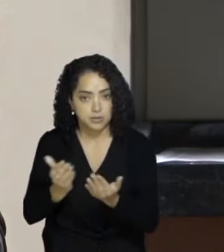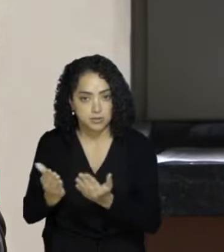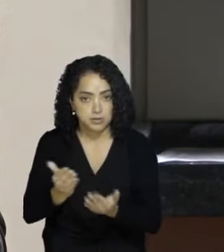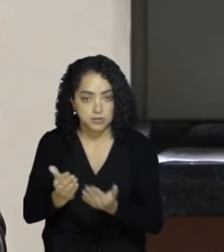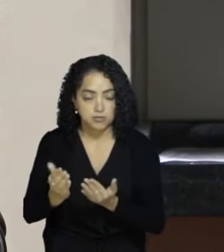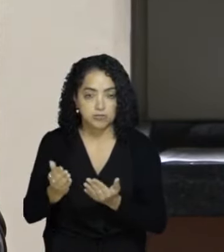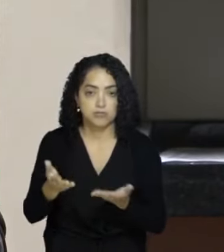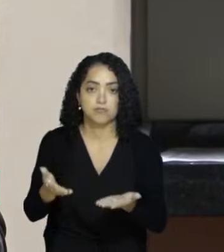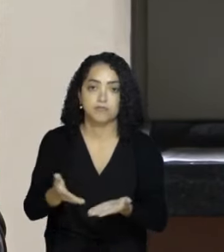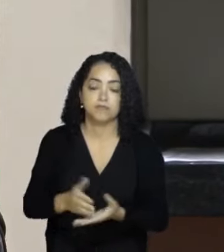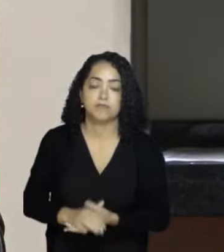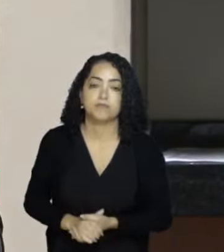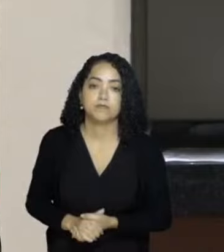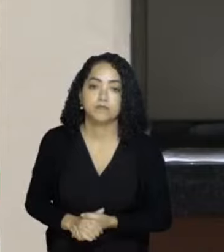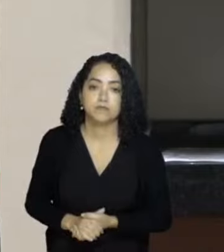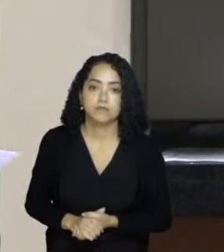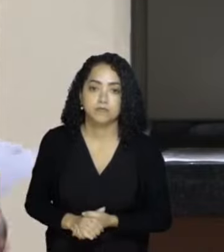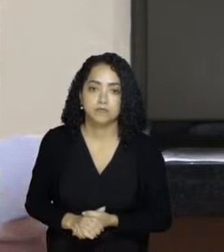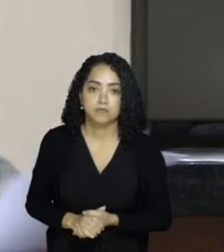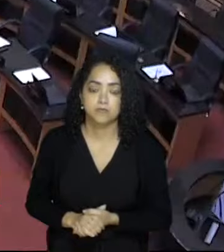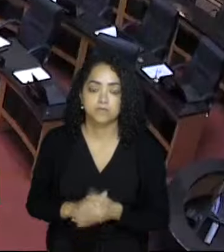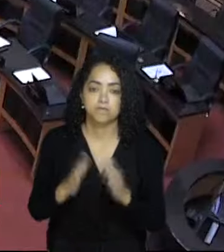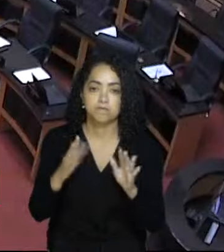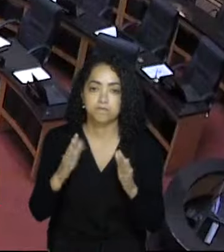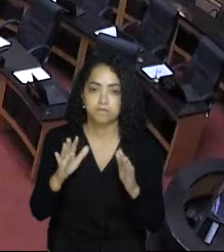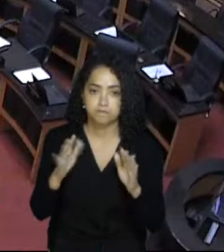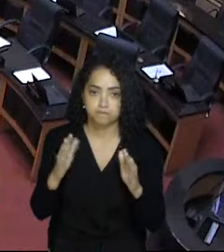plenário. Ok?